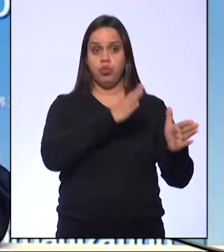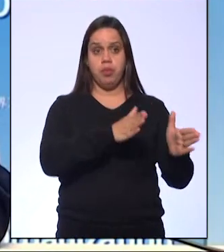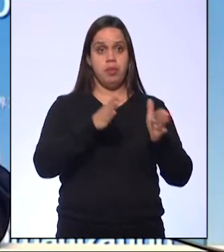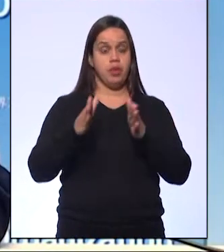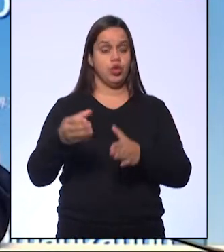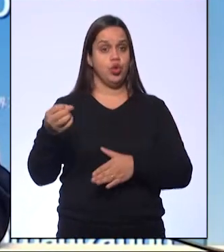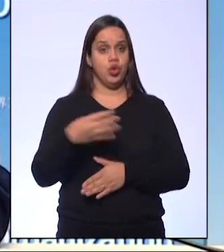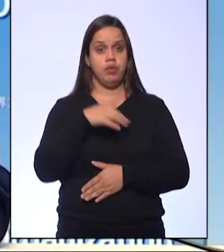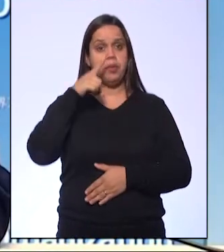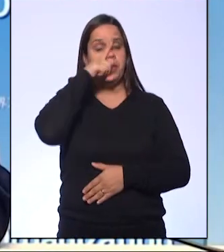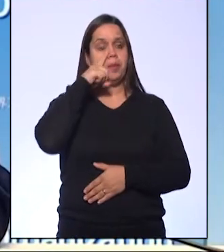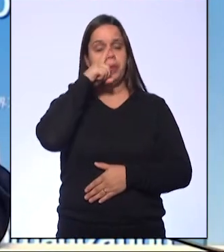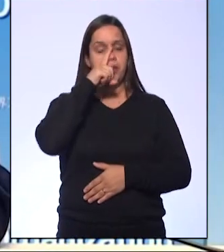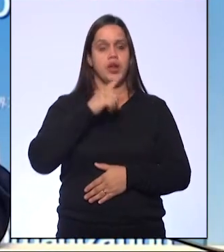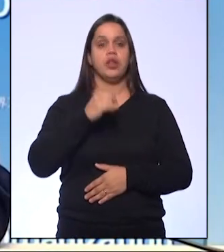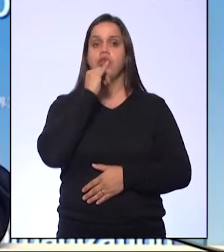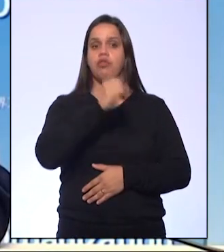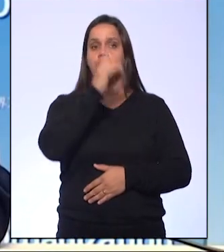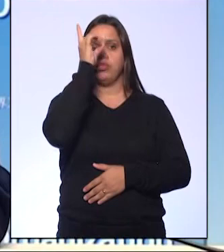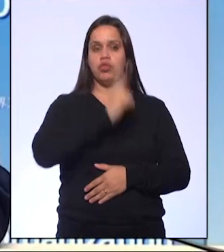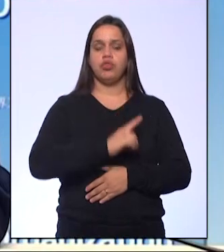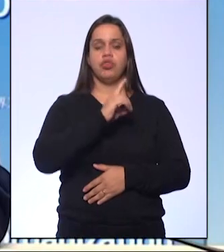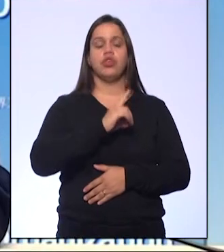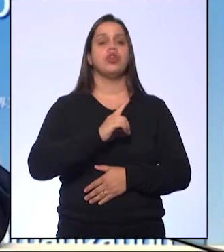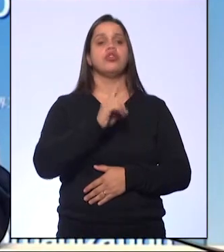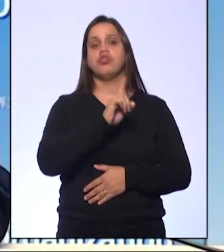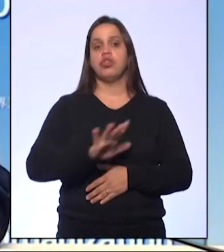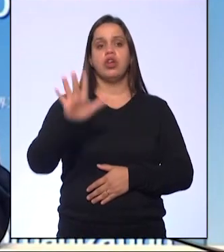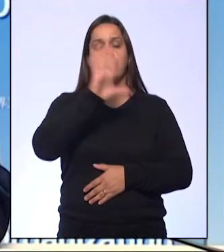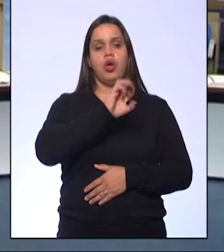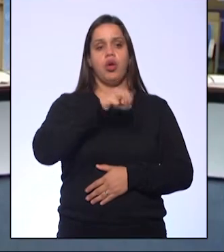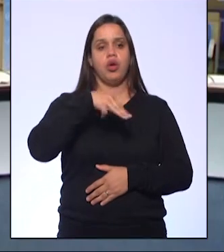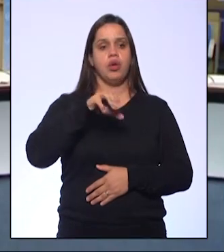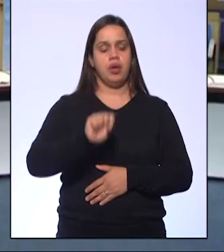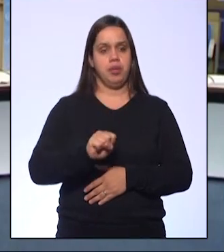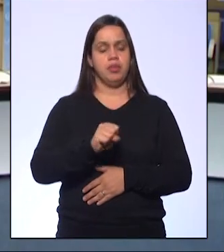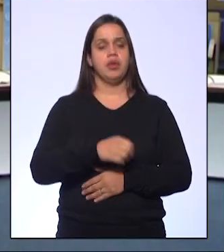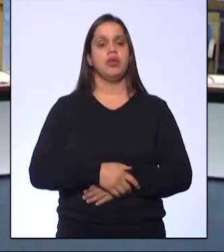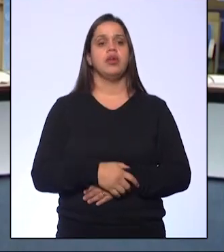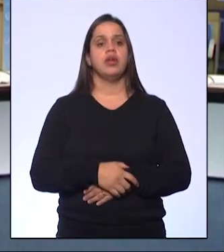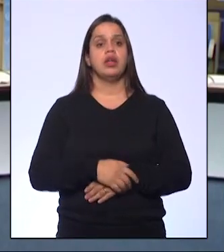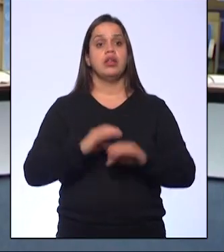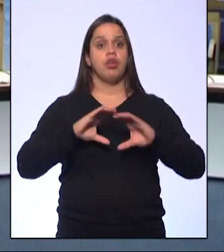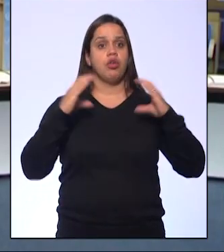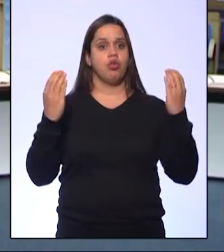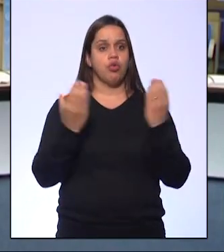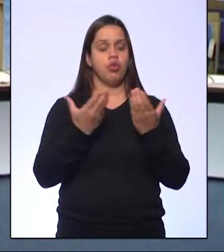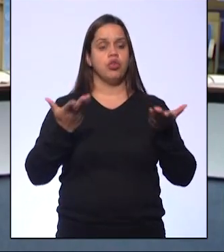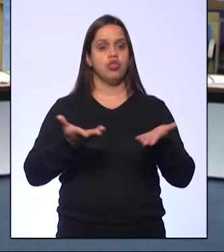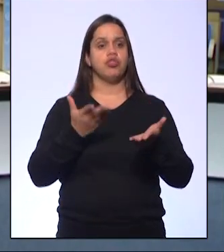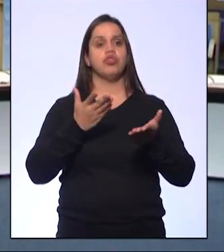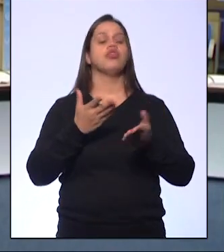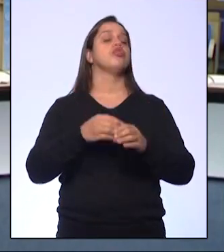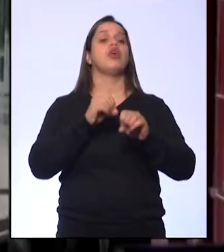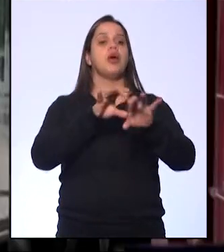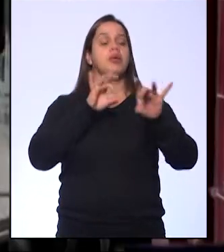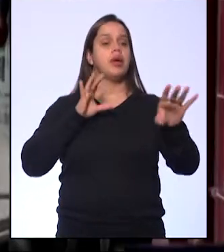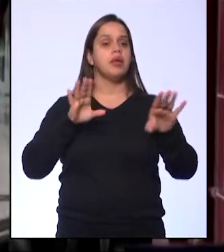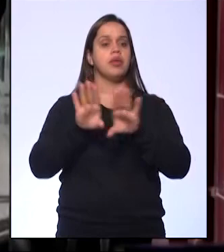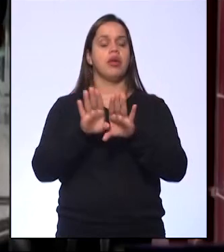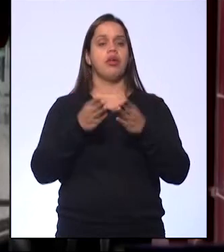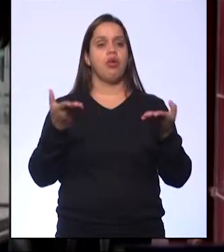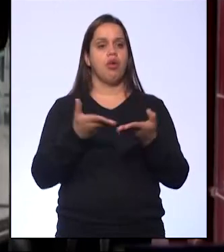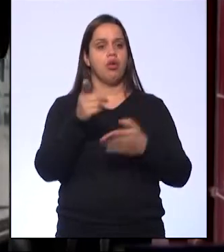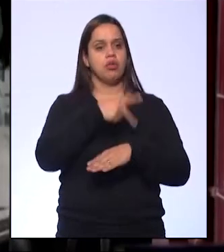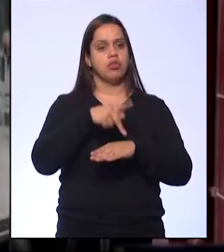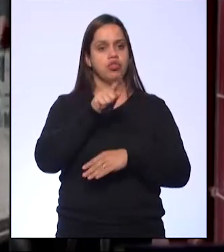e perigosa, disse o diretor-geral da OMS, Tedros Ghebreyesus, em uma coletiva à imprensa virtual em Genebra. Ainda de